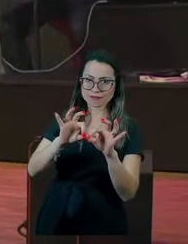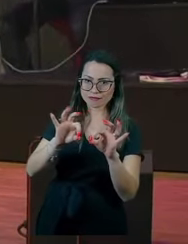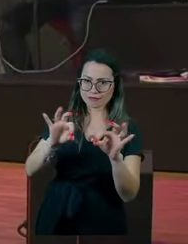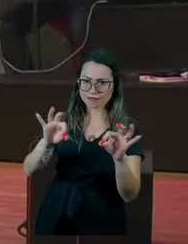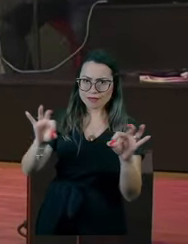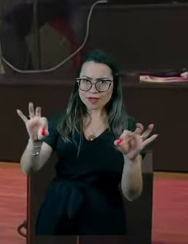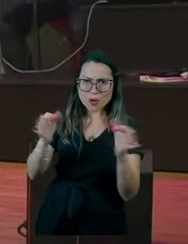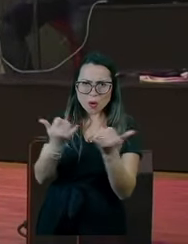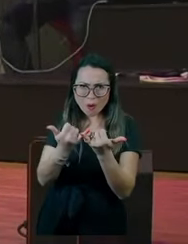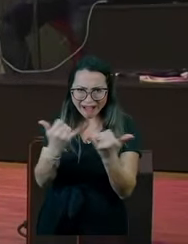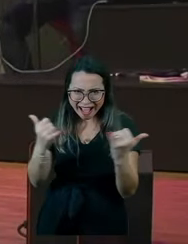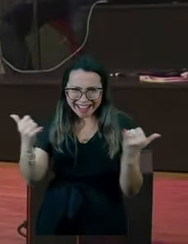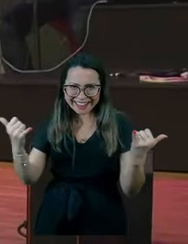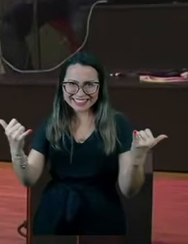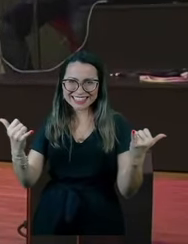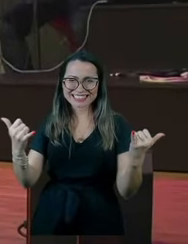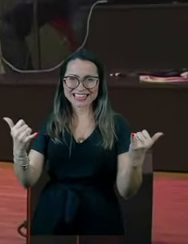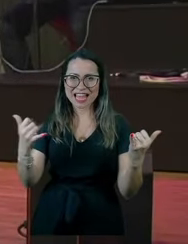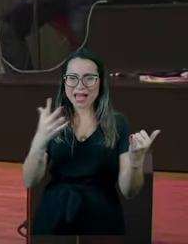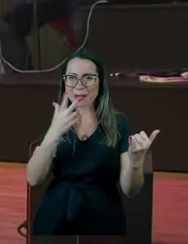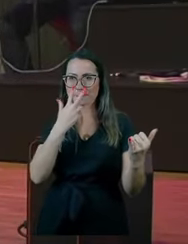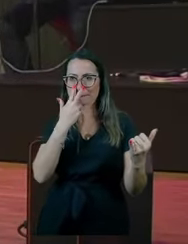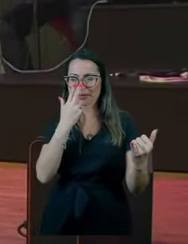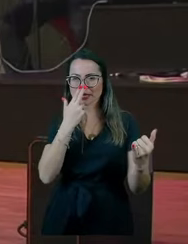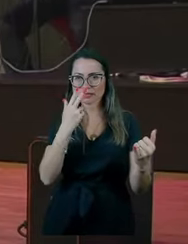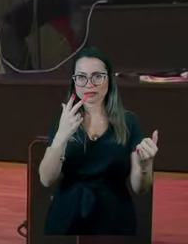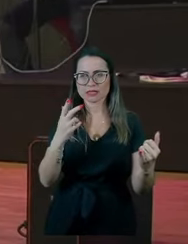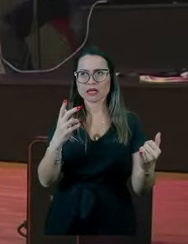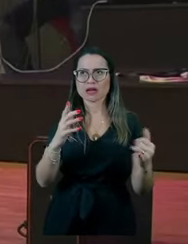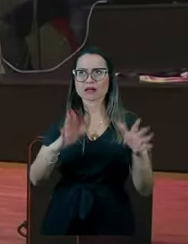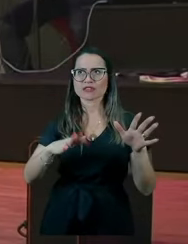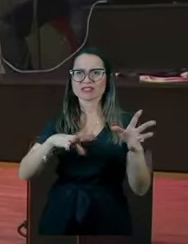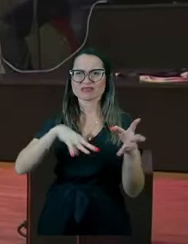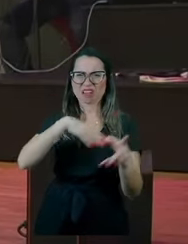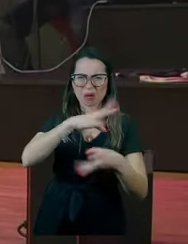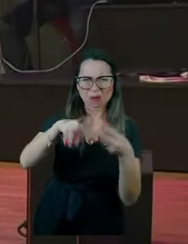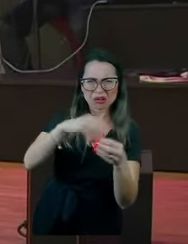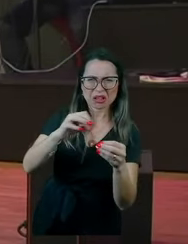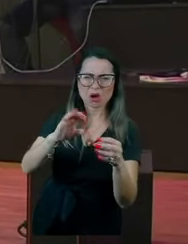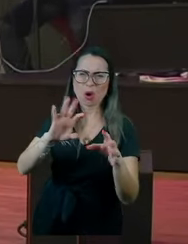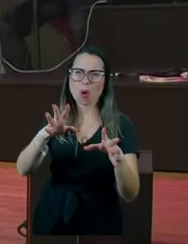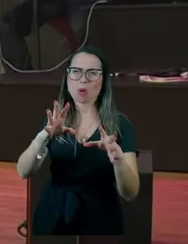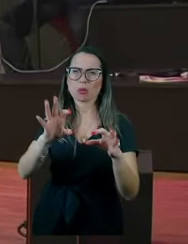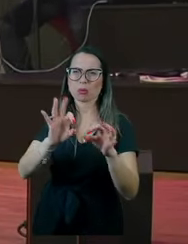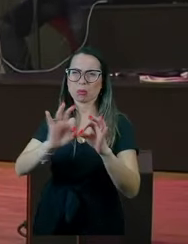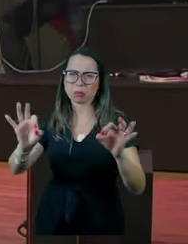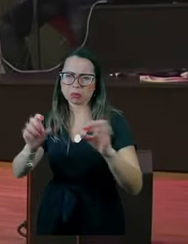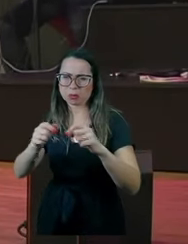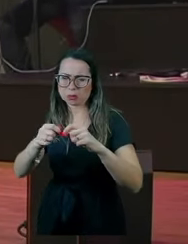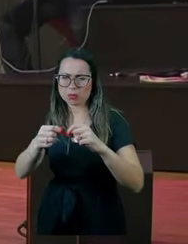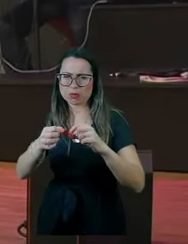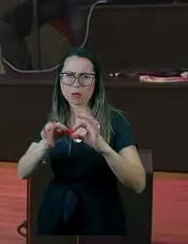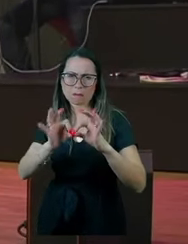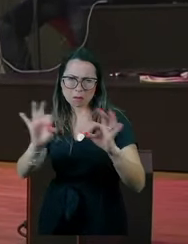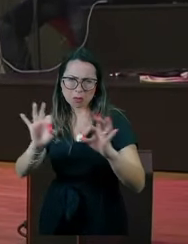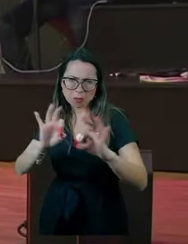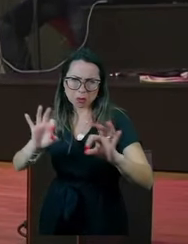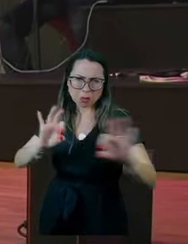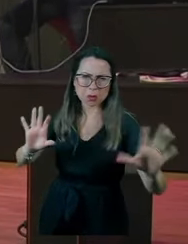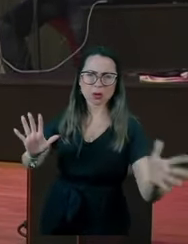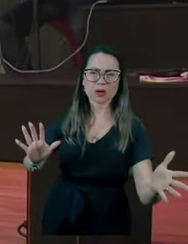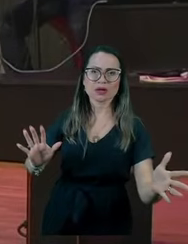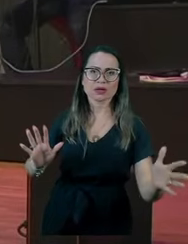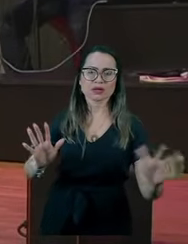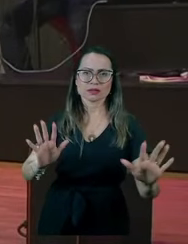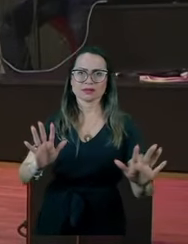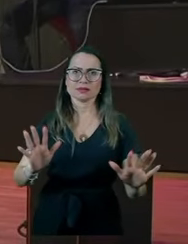aqui, ó, um vaso desses, assim, tá todo mundo junto. Mentira. Desconectado, disfuncional, isso aqui não era para estar aqui, era para estar